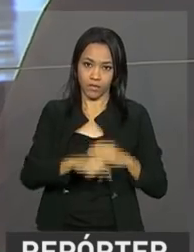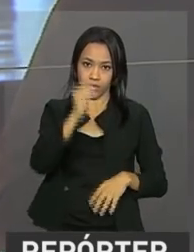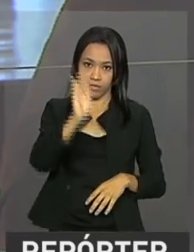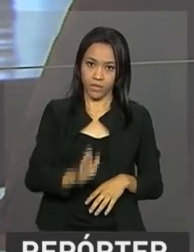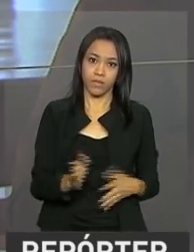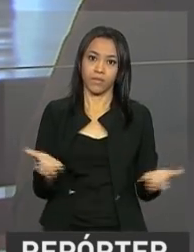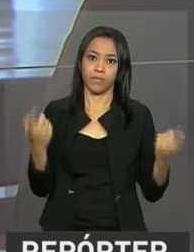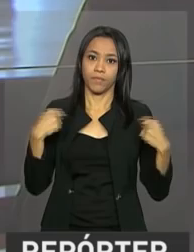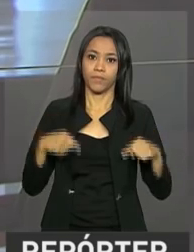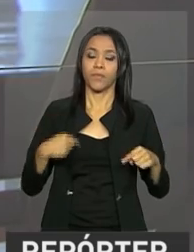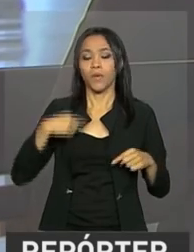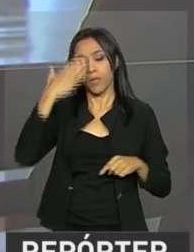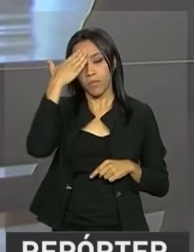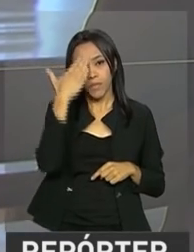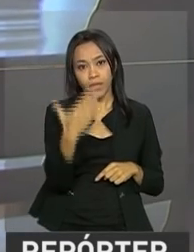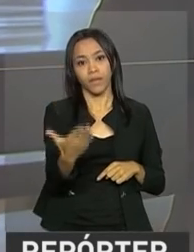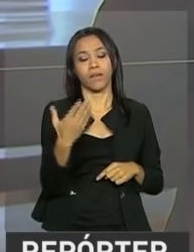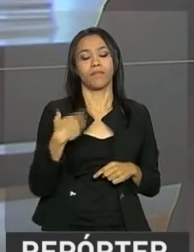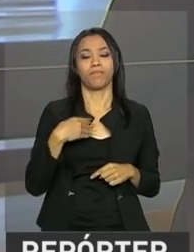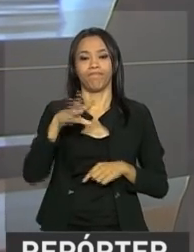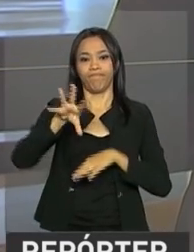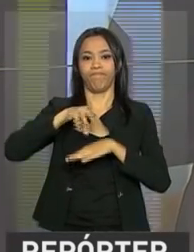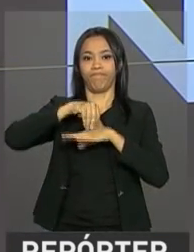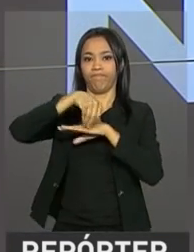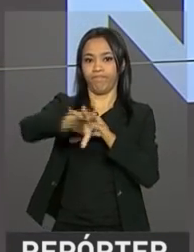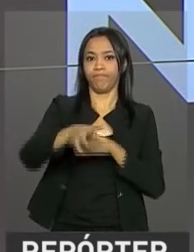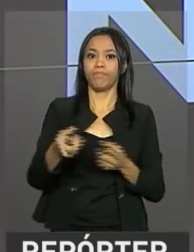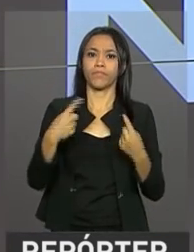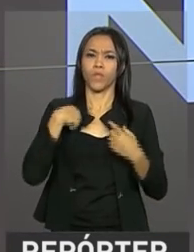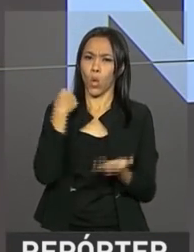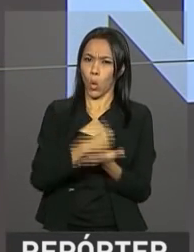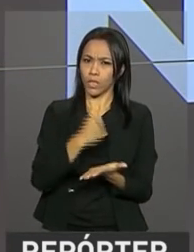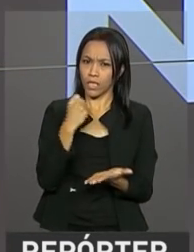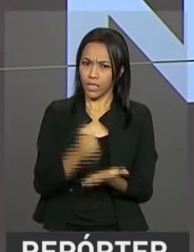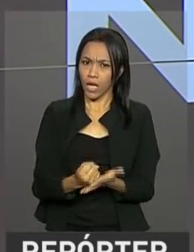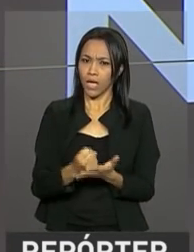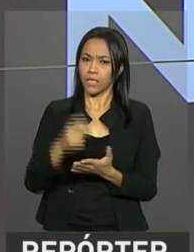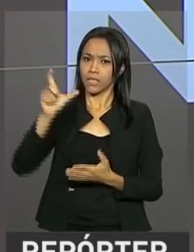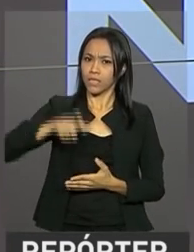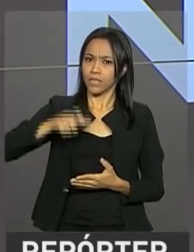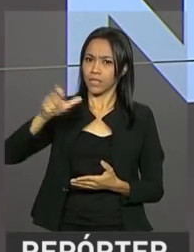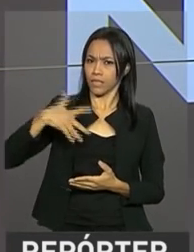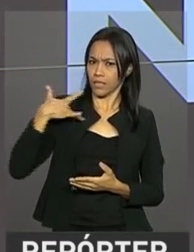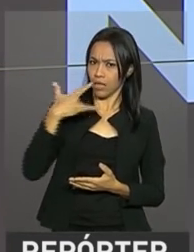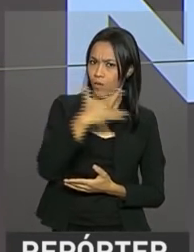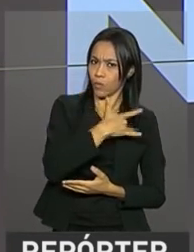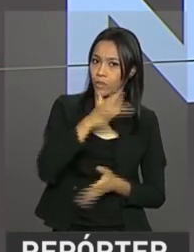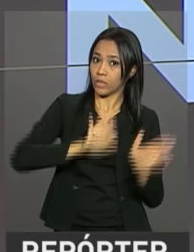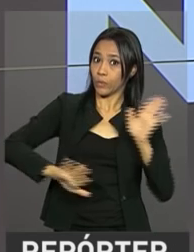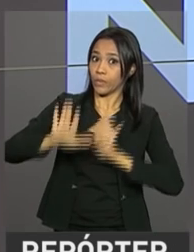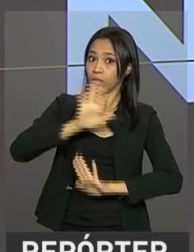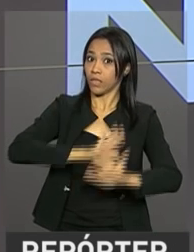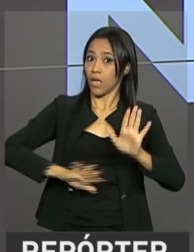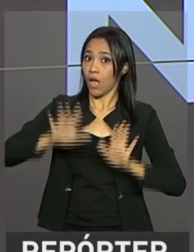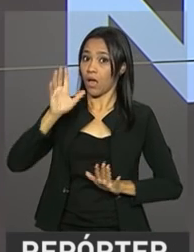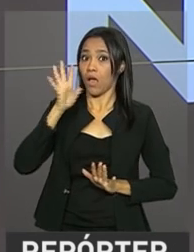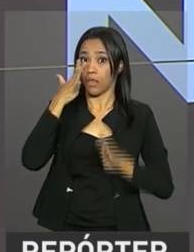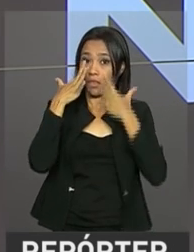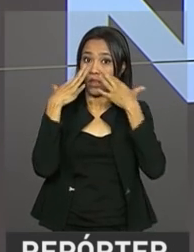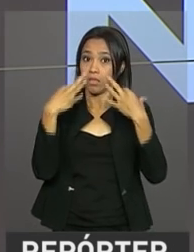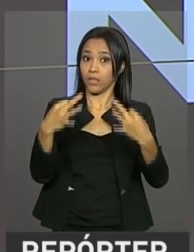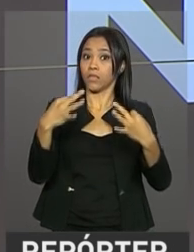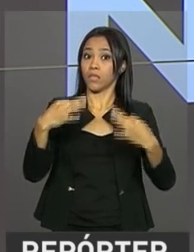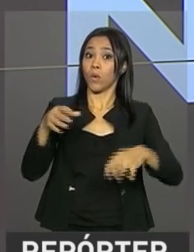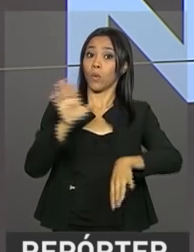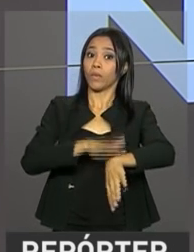você. Obrigada, João Pedro, pelas suas informações. Na hora de contratar um plano de saúde, o consumidor deve ficar de olho, por exemplo, com o tempo